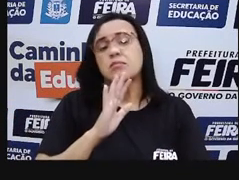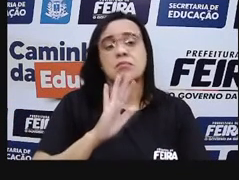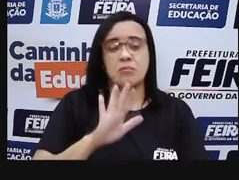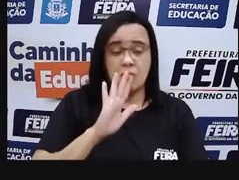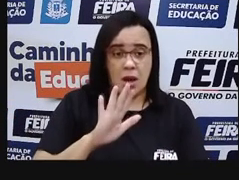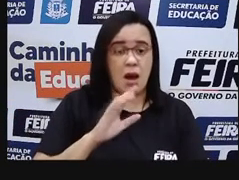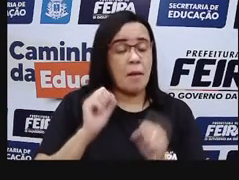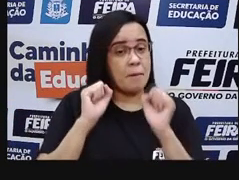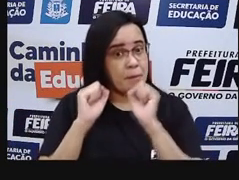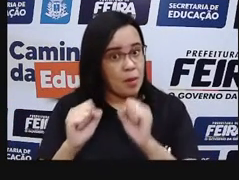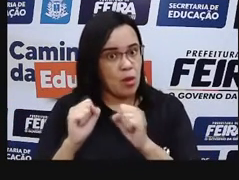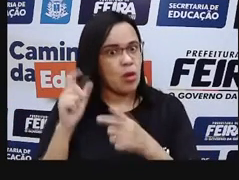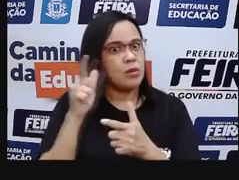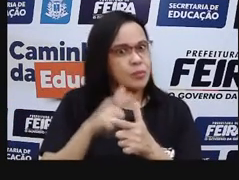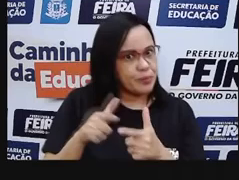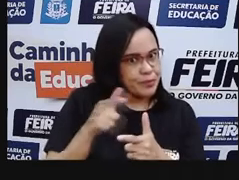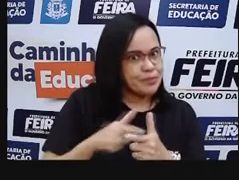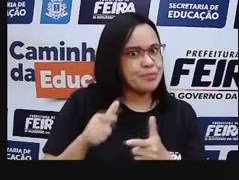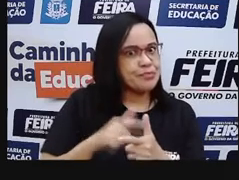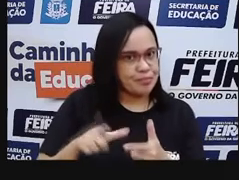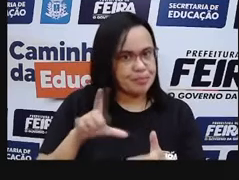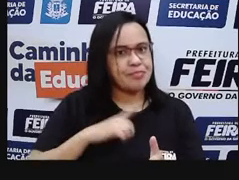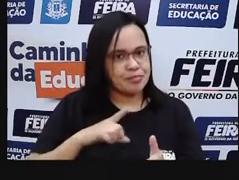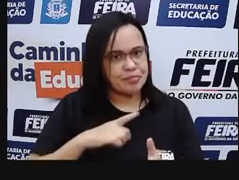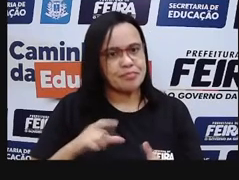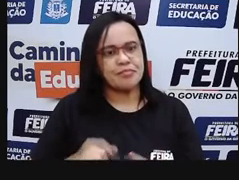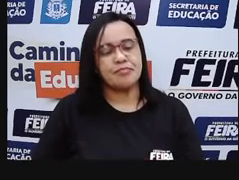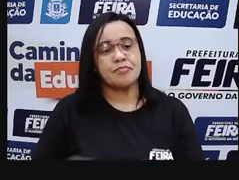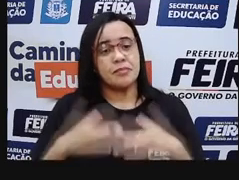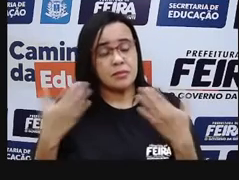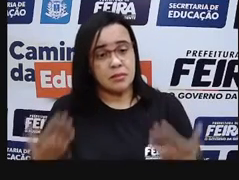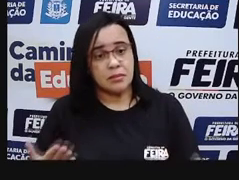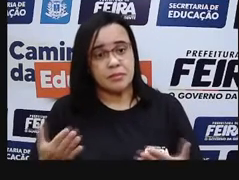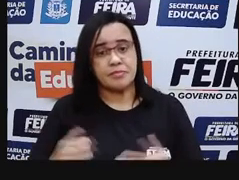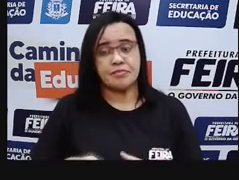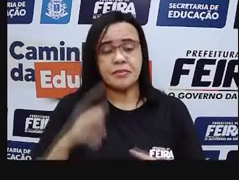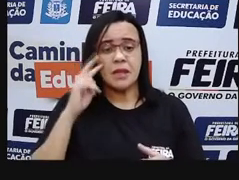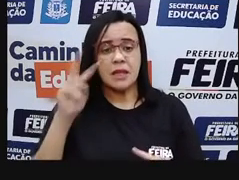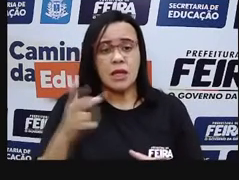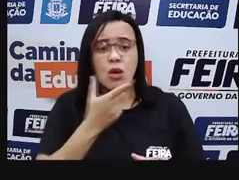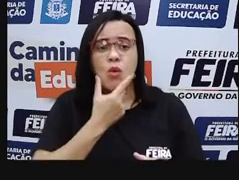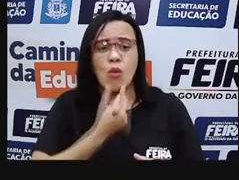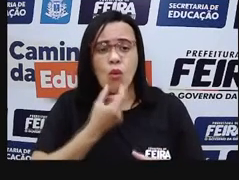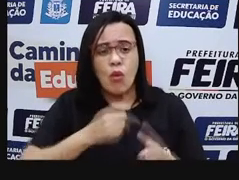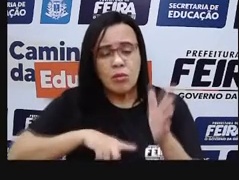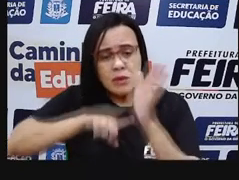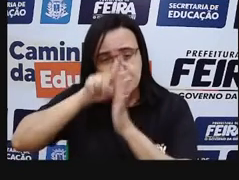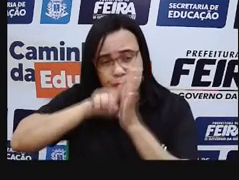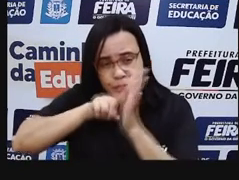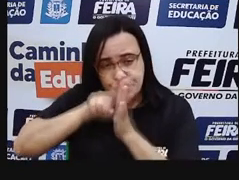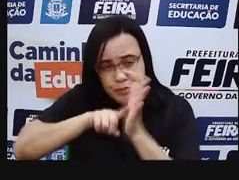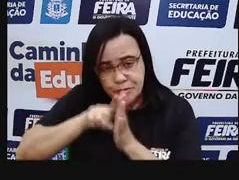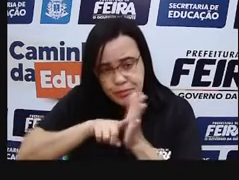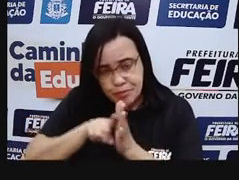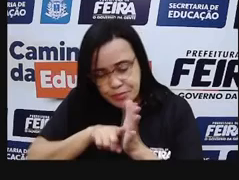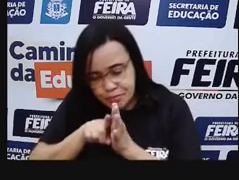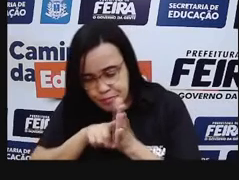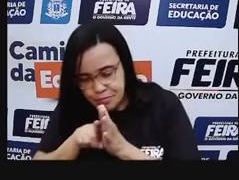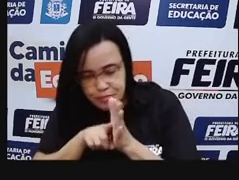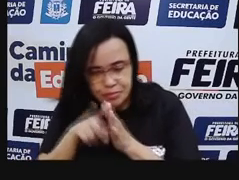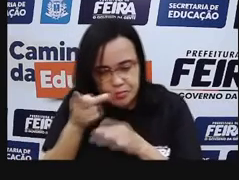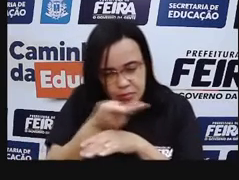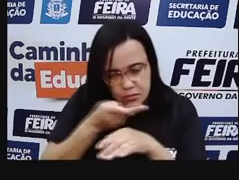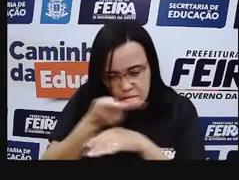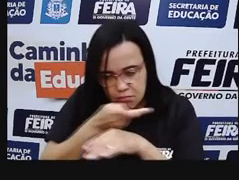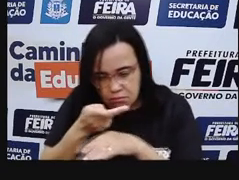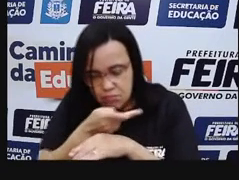algumas infecções né e nome e ele observou que esses fungos que contaminam essa placa